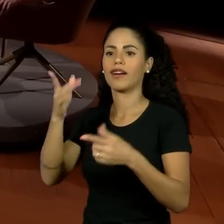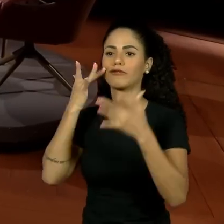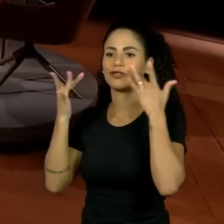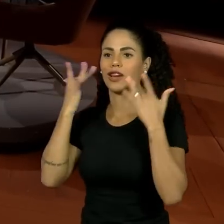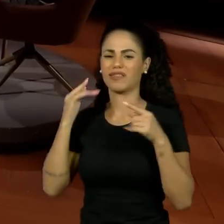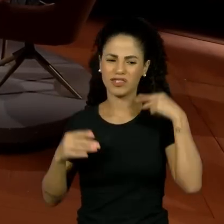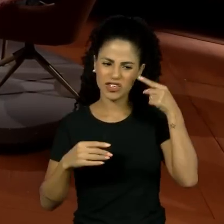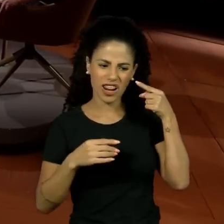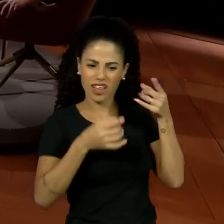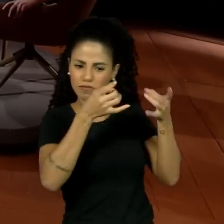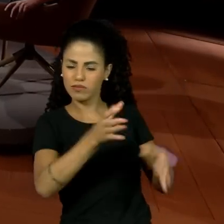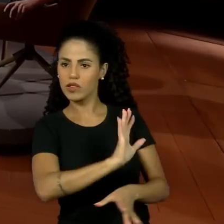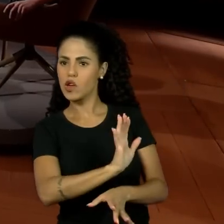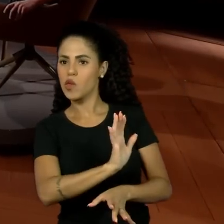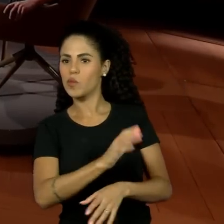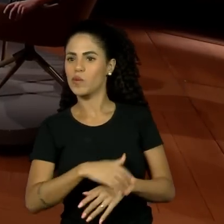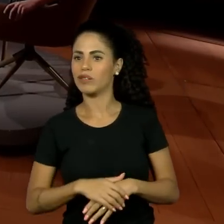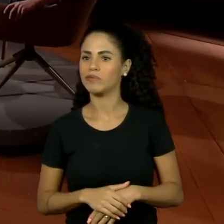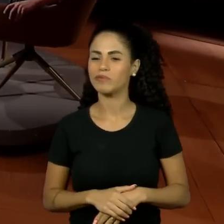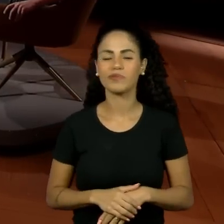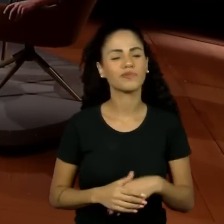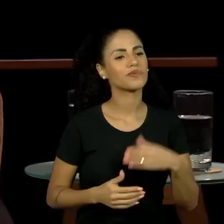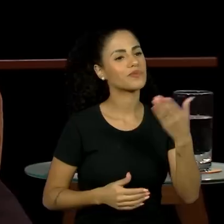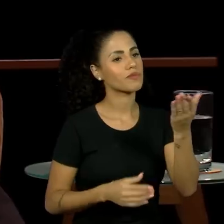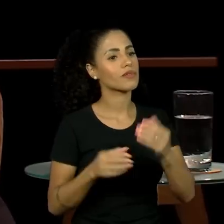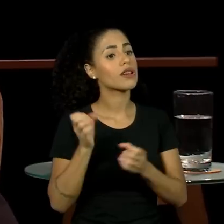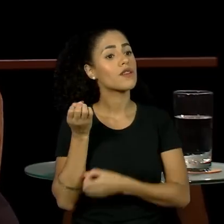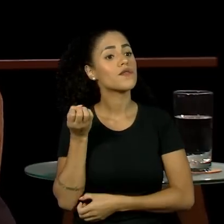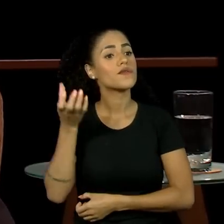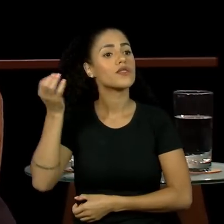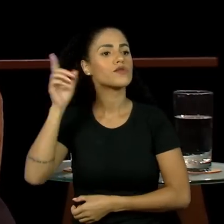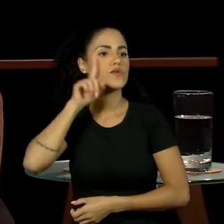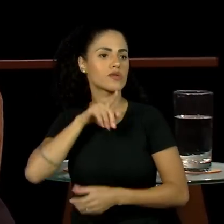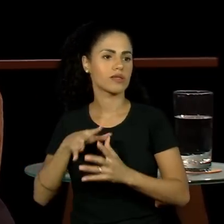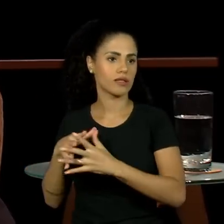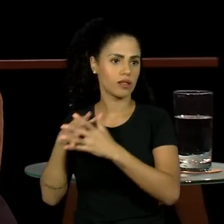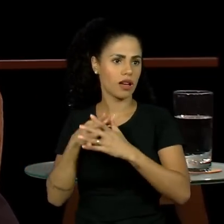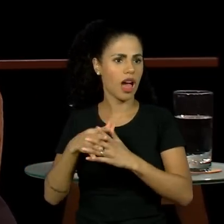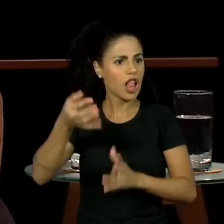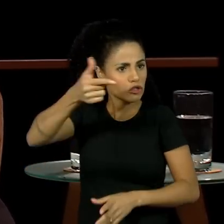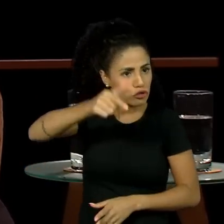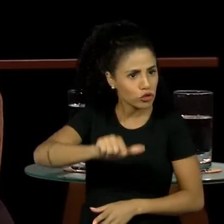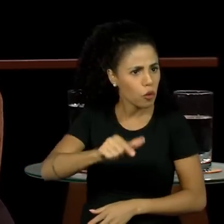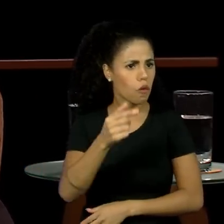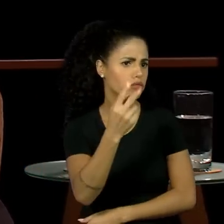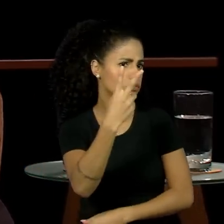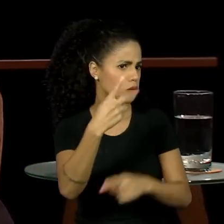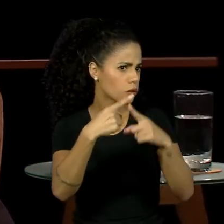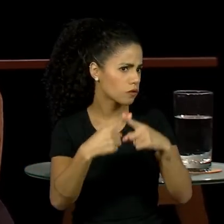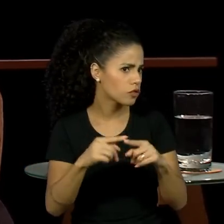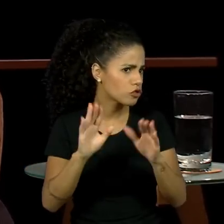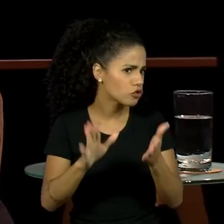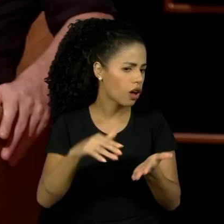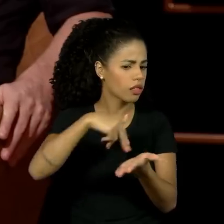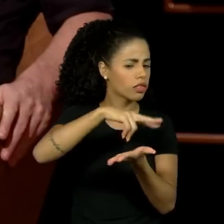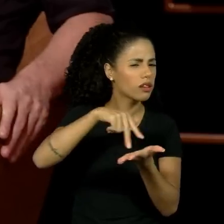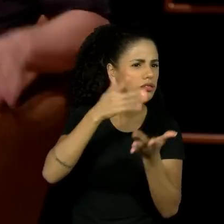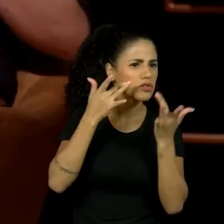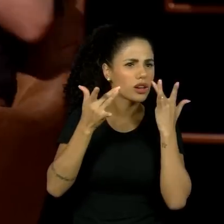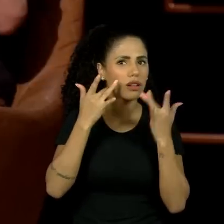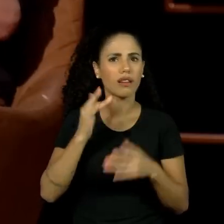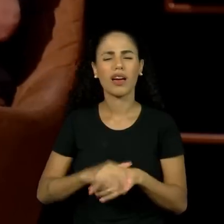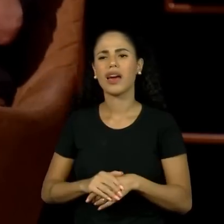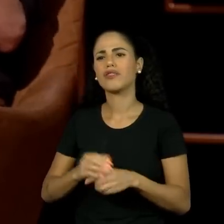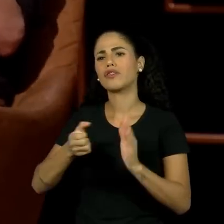Direito. Demais. Agora, o fato é que você foi para os Estados Unidos, não sei, uma segunda vez depois, estudar teatro, dança, música? Eu fui várias